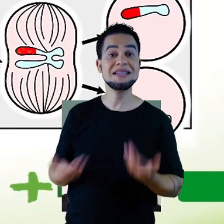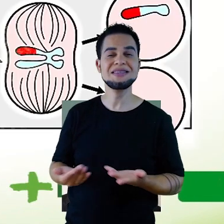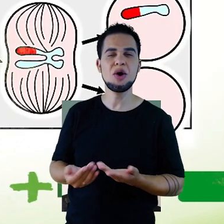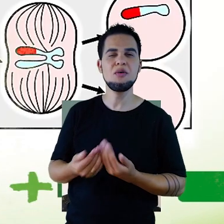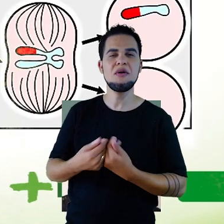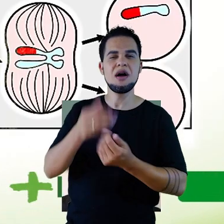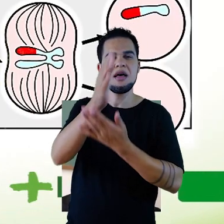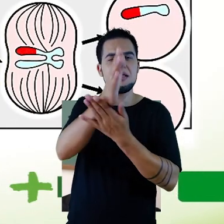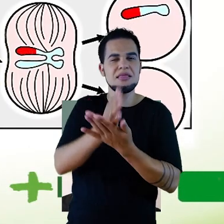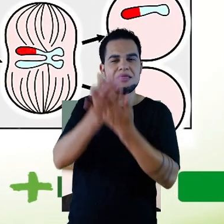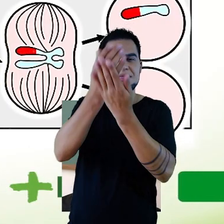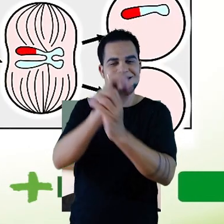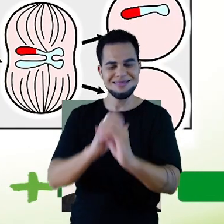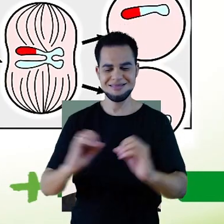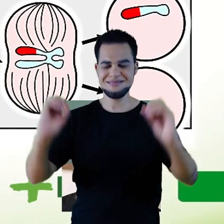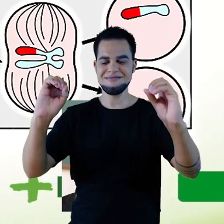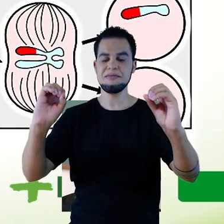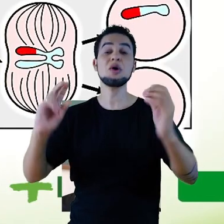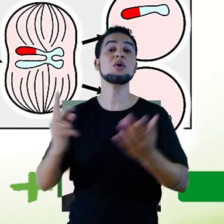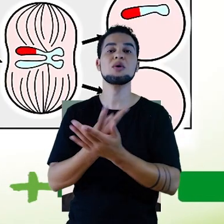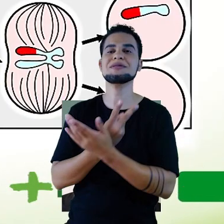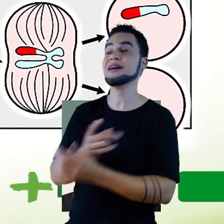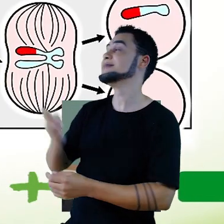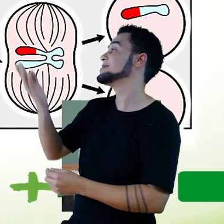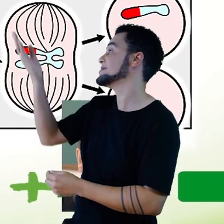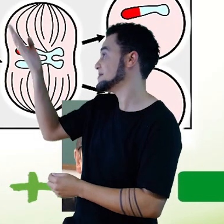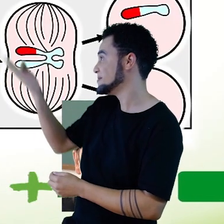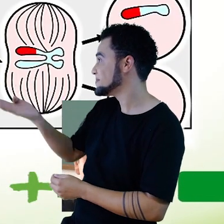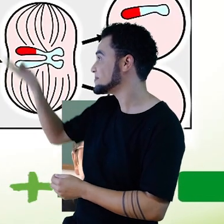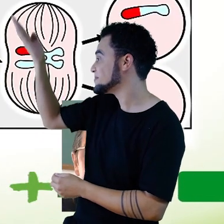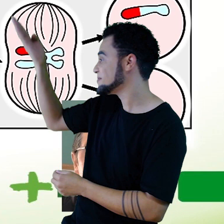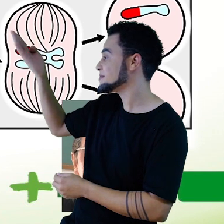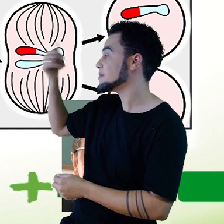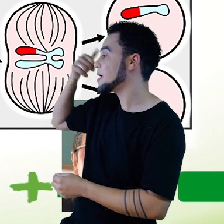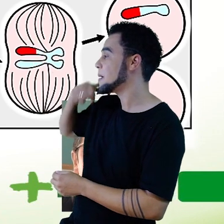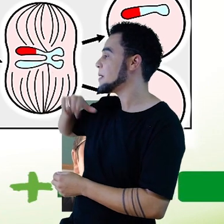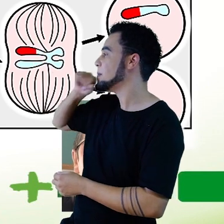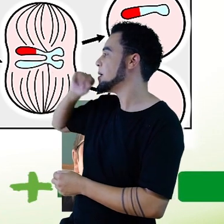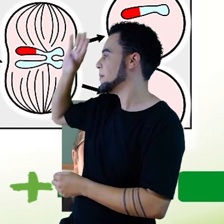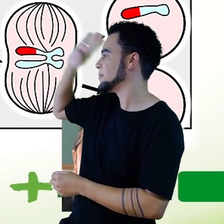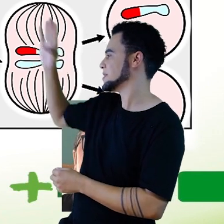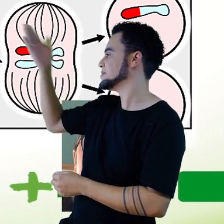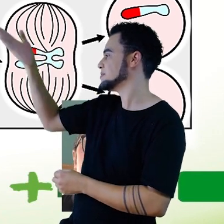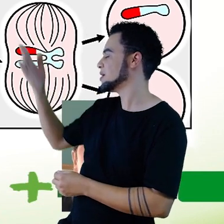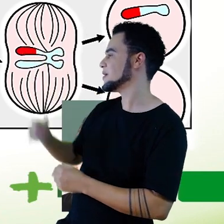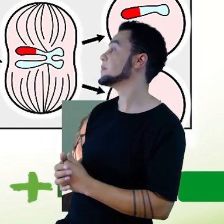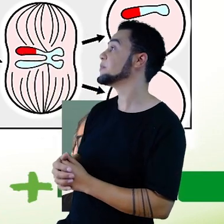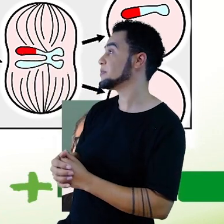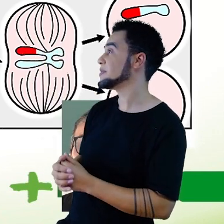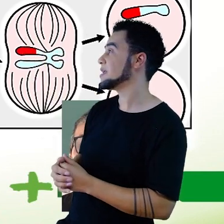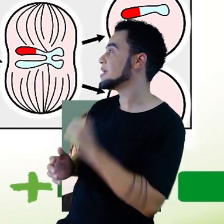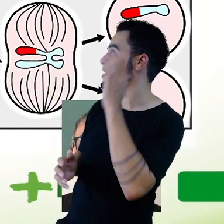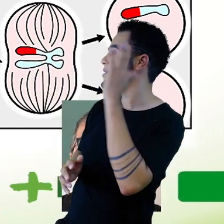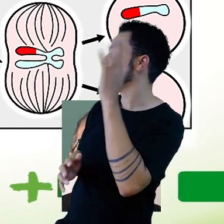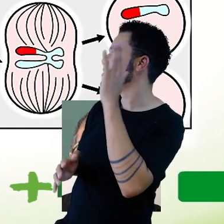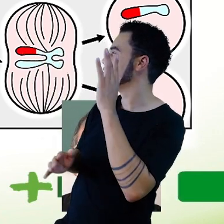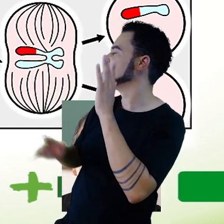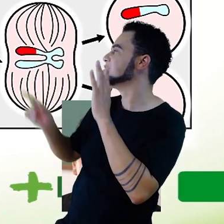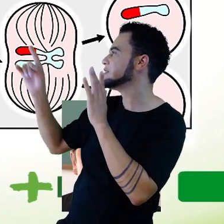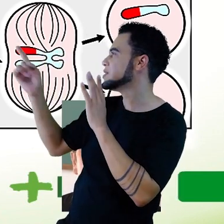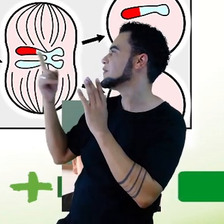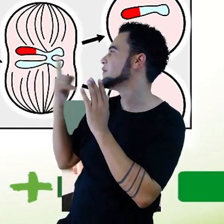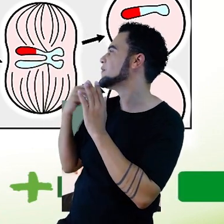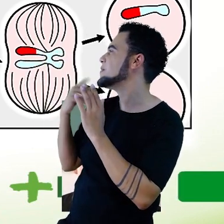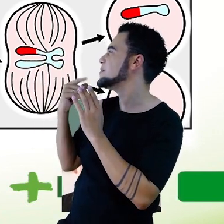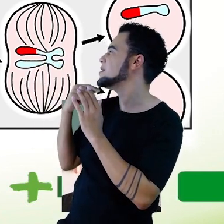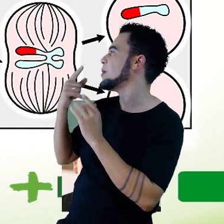Aí a meiose, como é que acontece? Olha, isso aqui é a célula mãe. Esse vermelhinho aqui, vamos supor que é o cromossomo